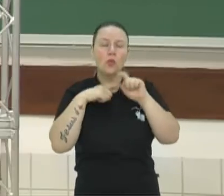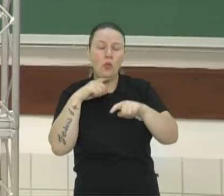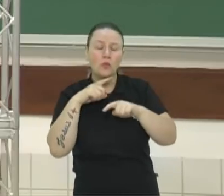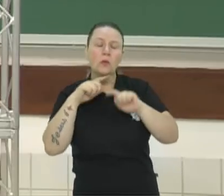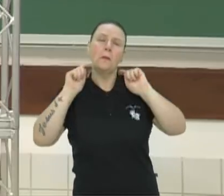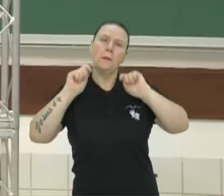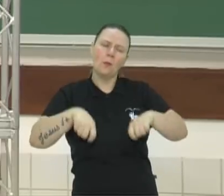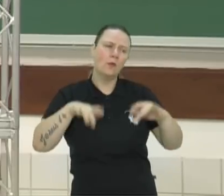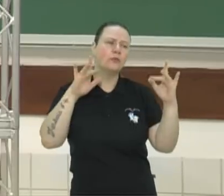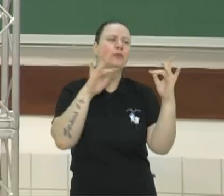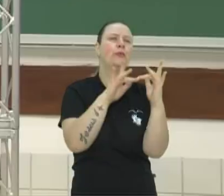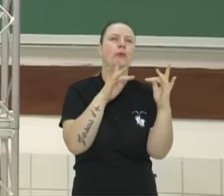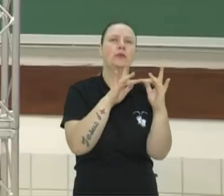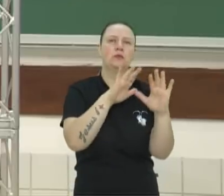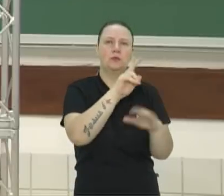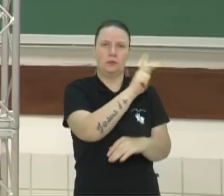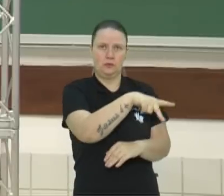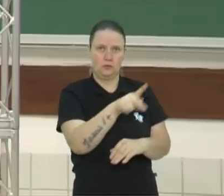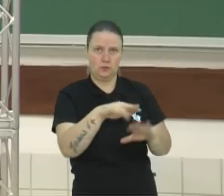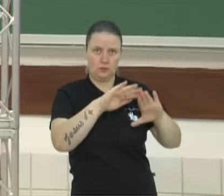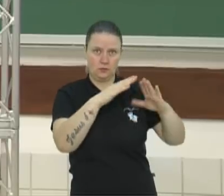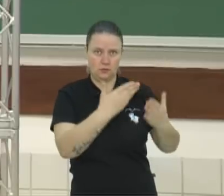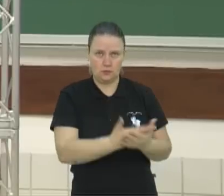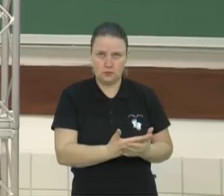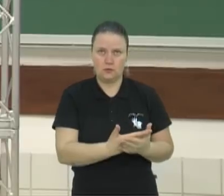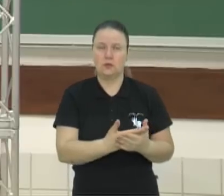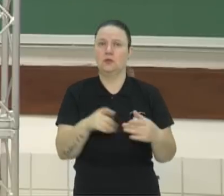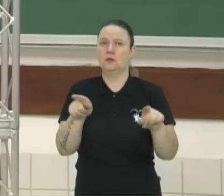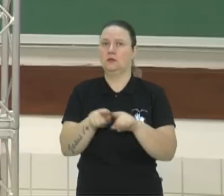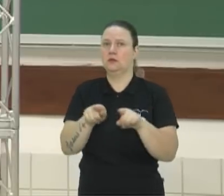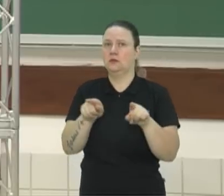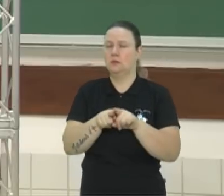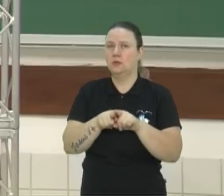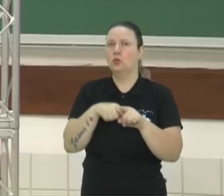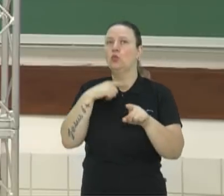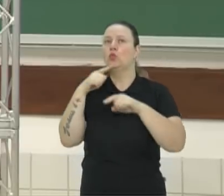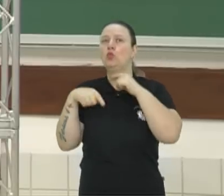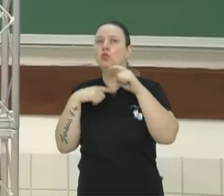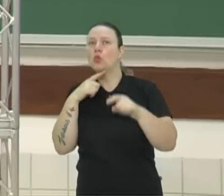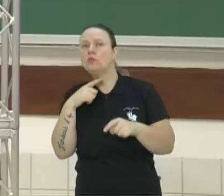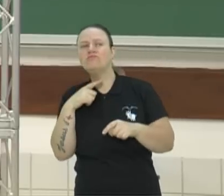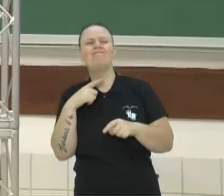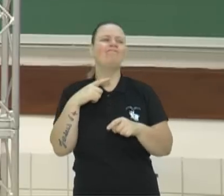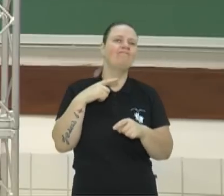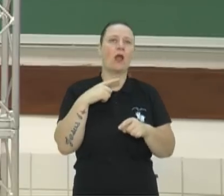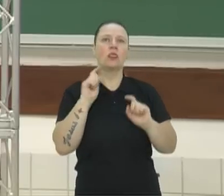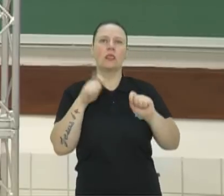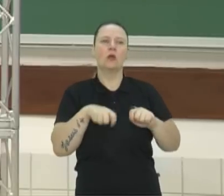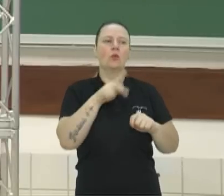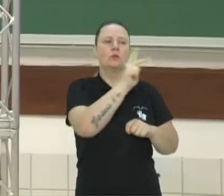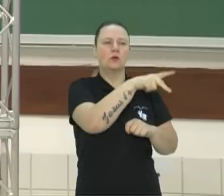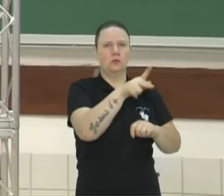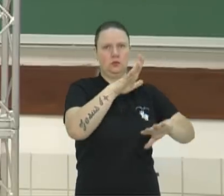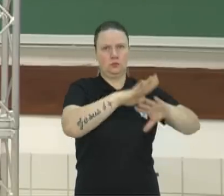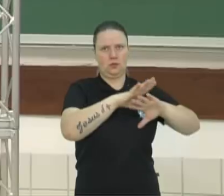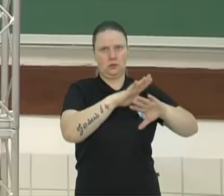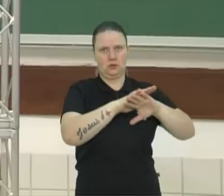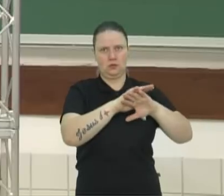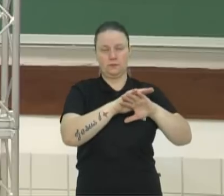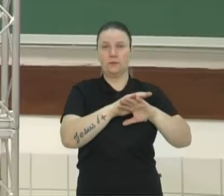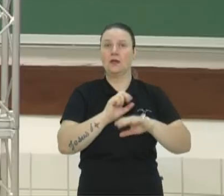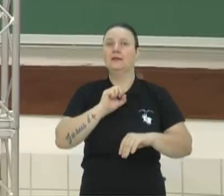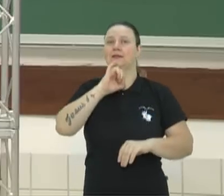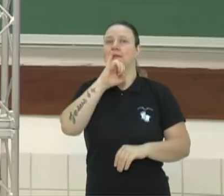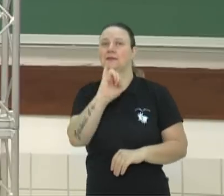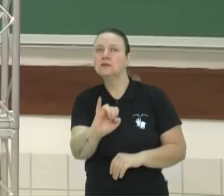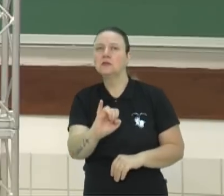em contato com o seu professor da sua escola. Então posta lá no Classroom a sua dúvida que tem um professor de matemática aguardando para responder você. E se